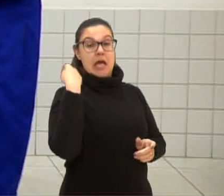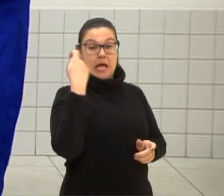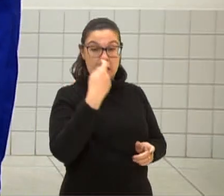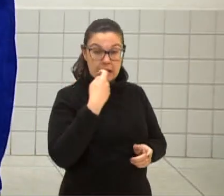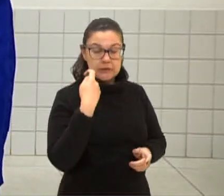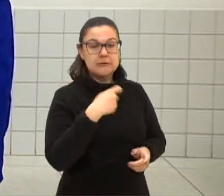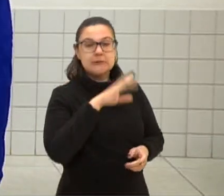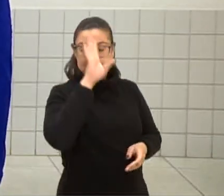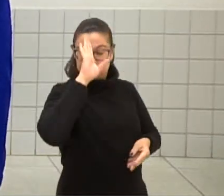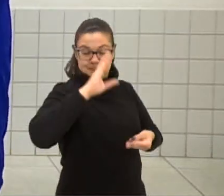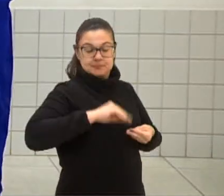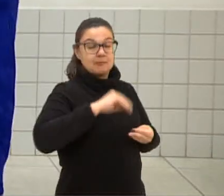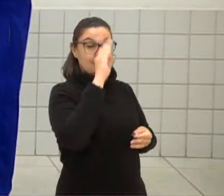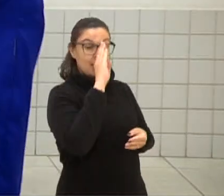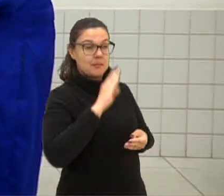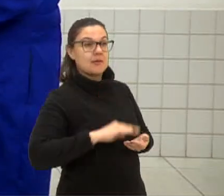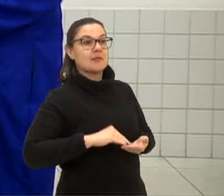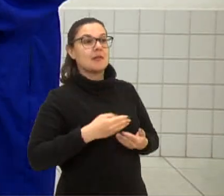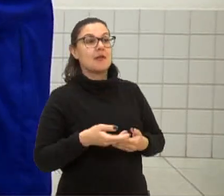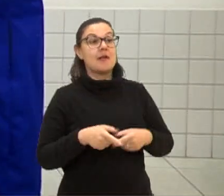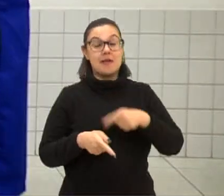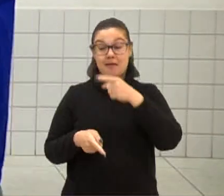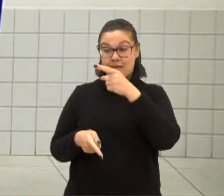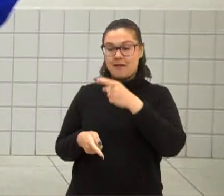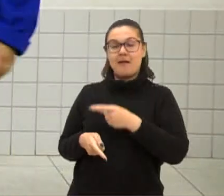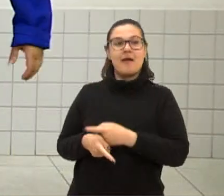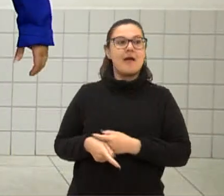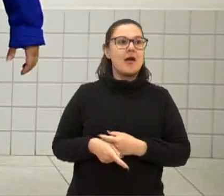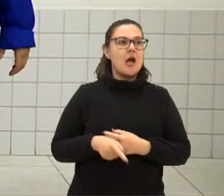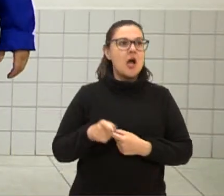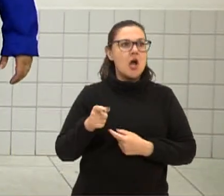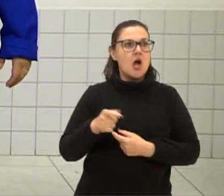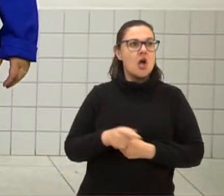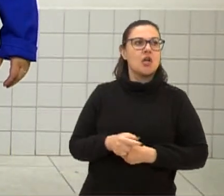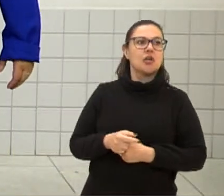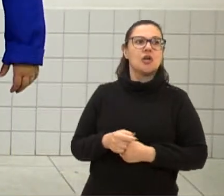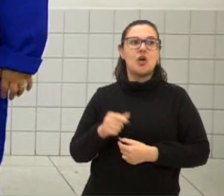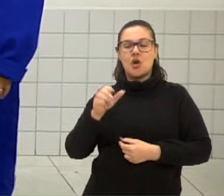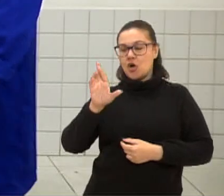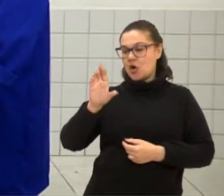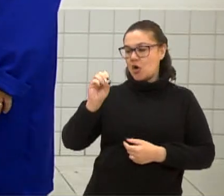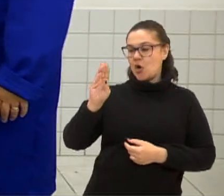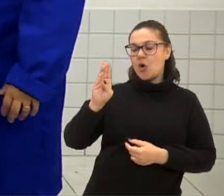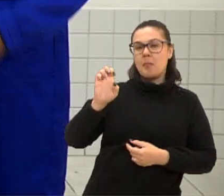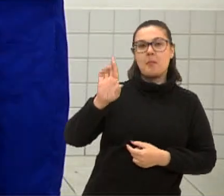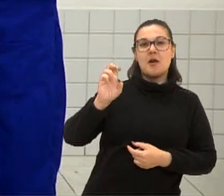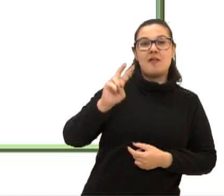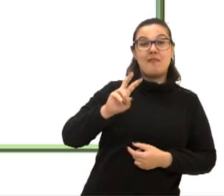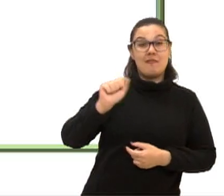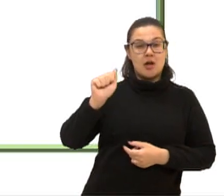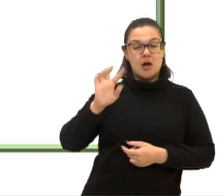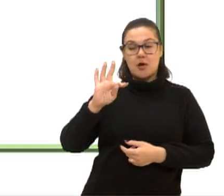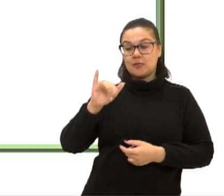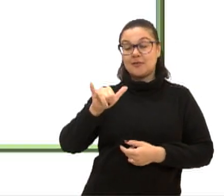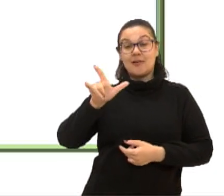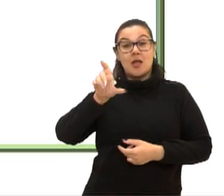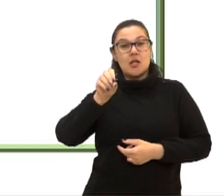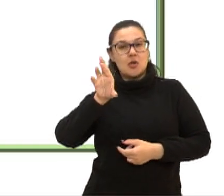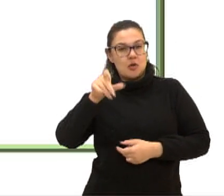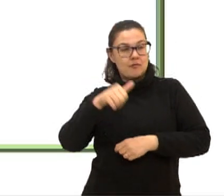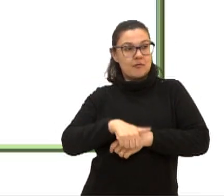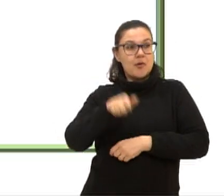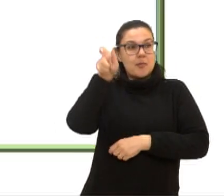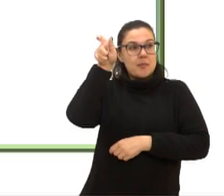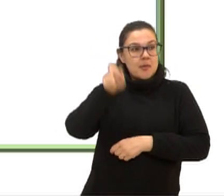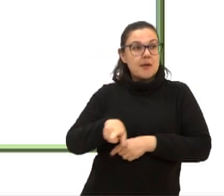grande intérprete brasileiro. Muito bem, bora lá. Próximo. Tá? Então, Roberval Taylor, né? O grande personagem que ele fez de